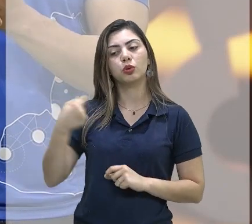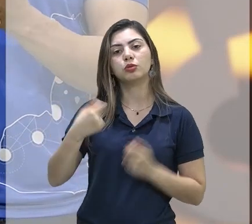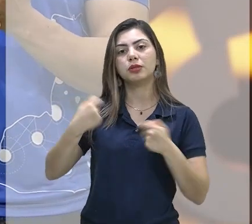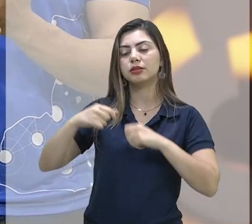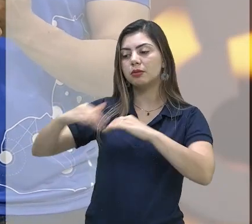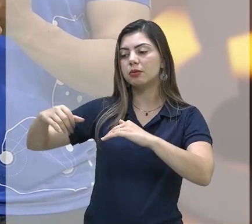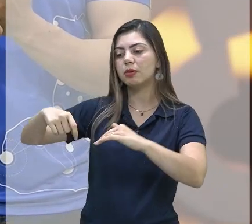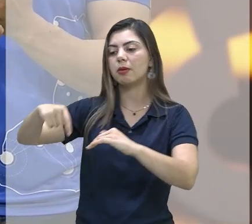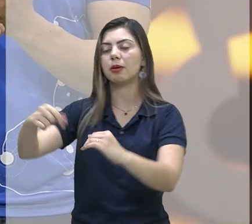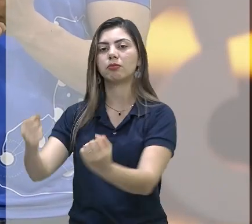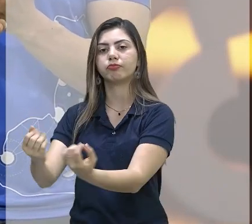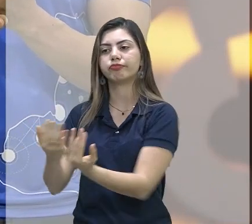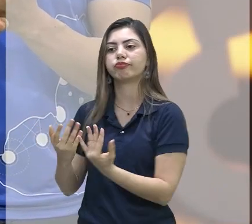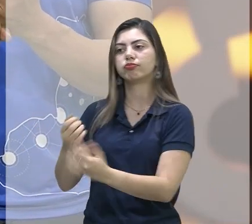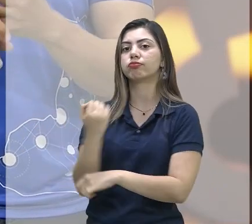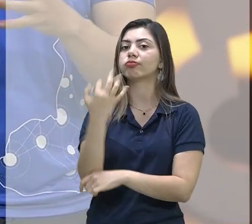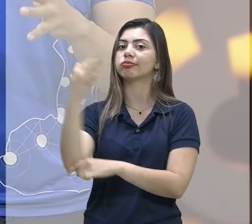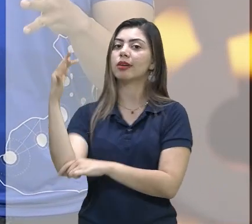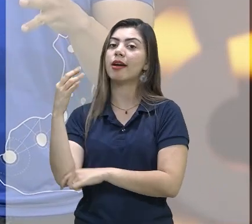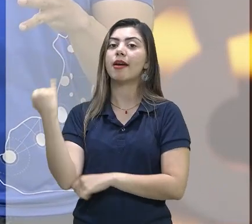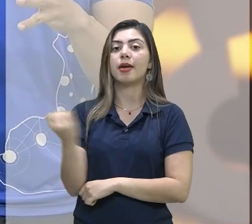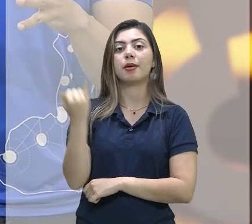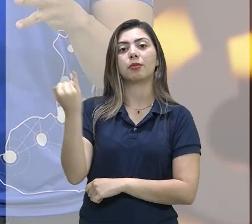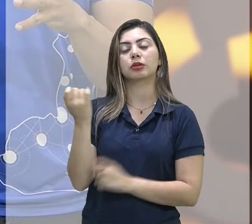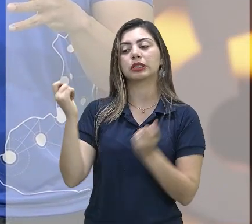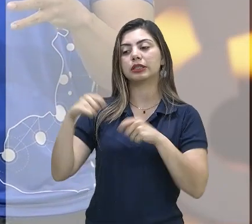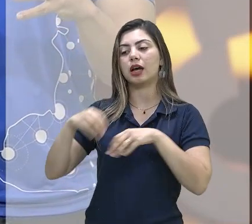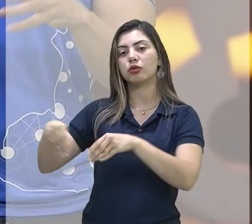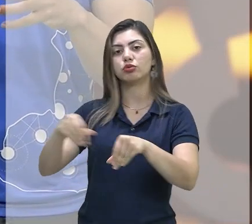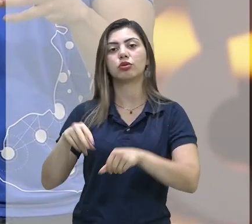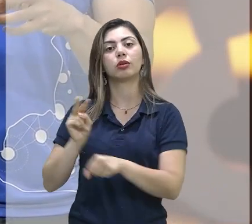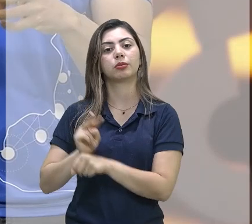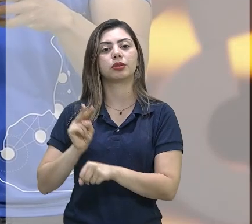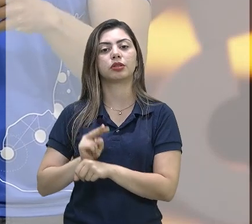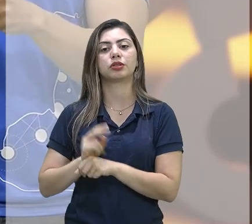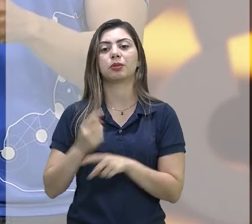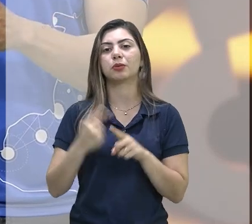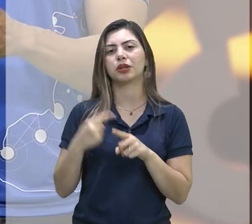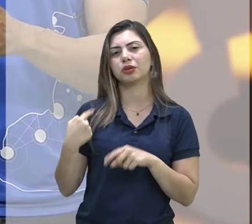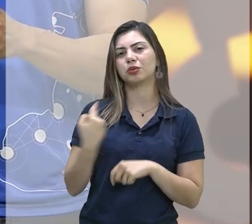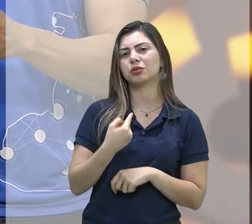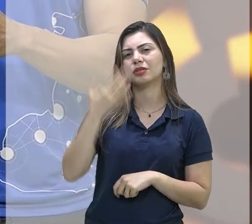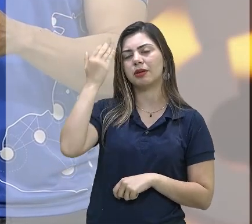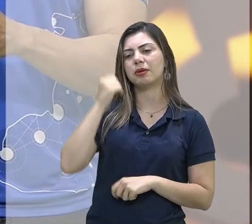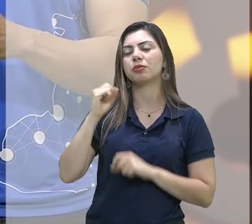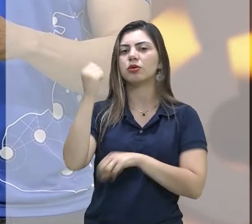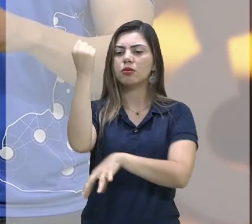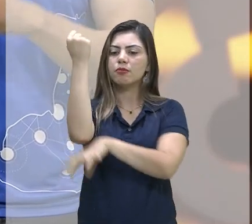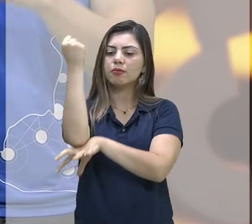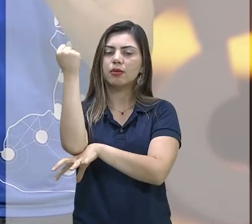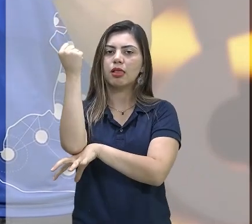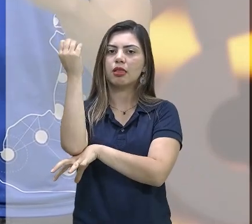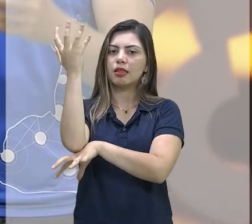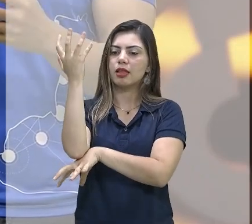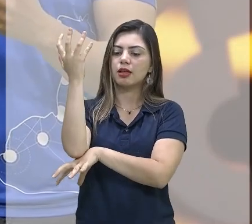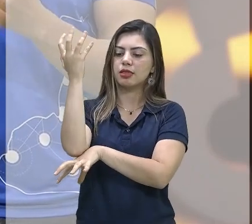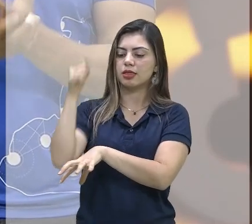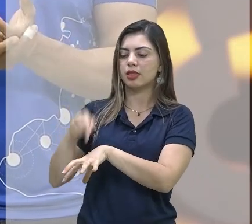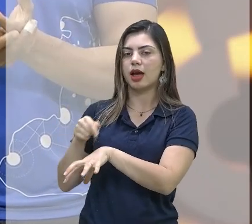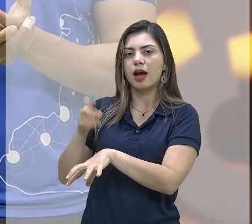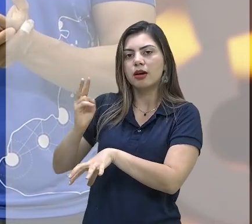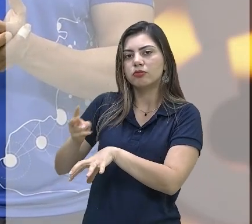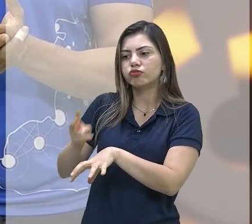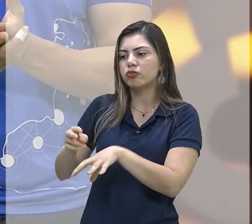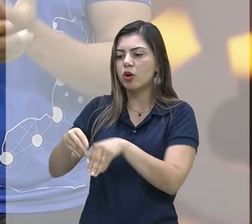seria uma prática interessante para a gente ter a proteção desse solo. Isso porque as raízes acabam segurando esse solo e evitando ali que ele